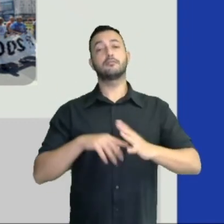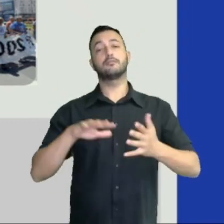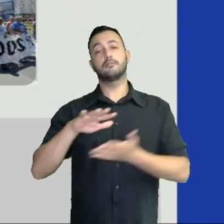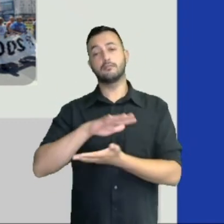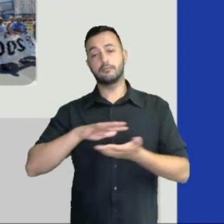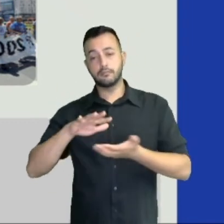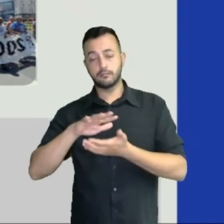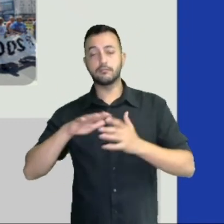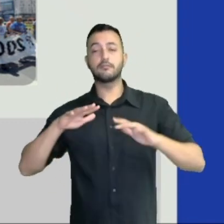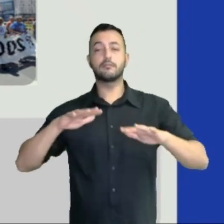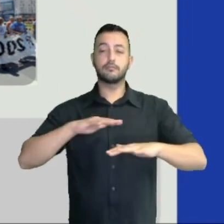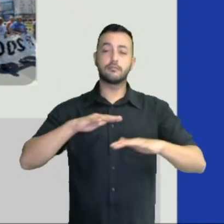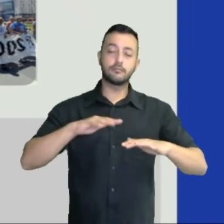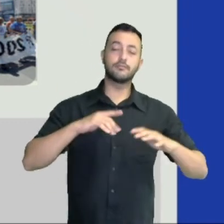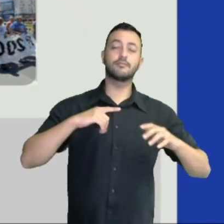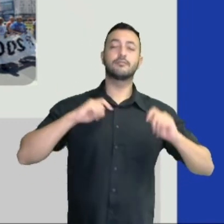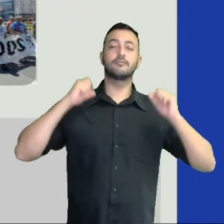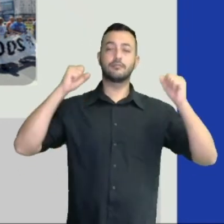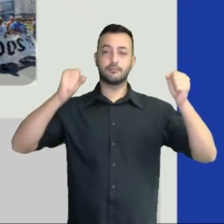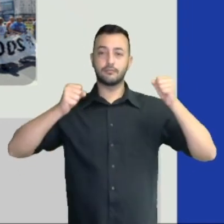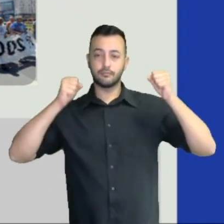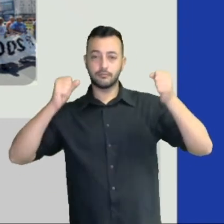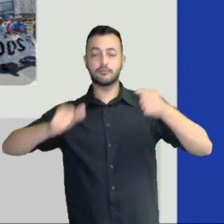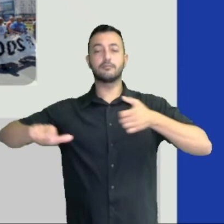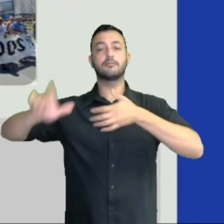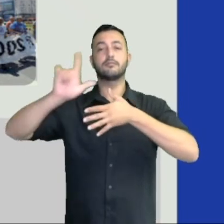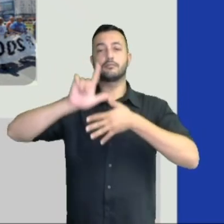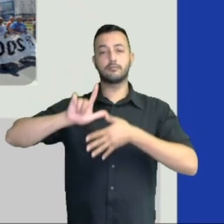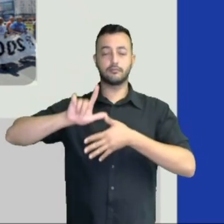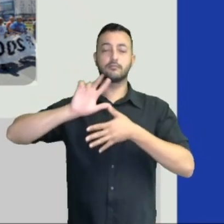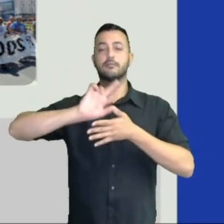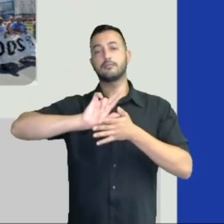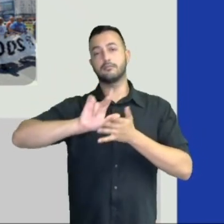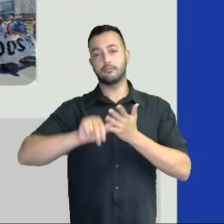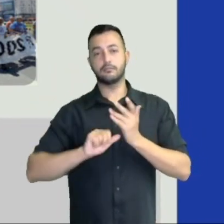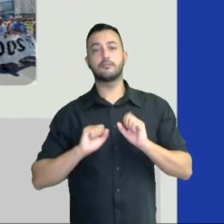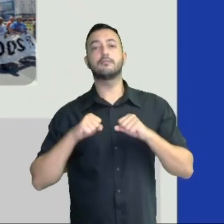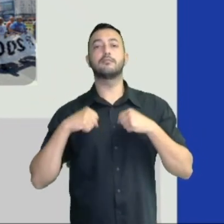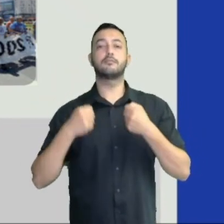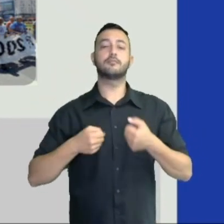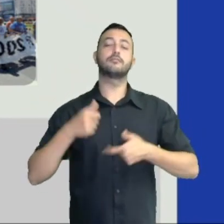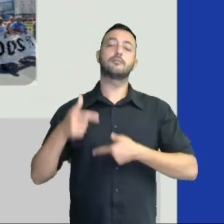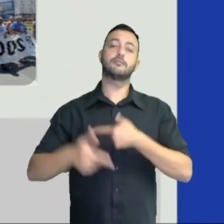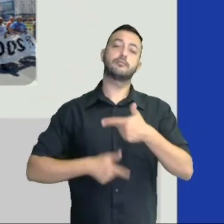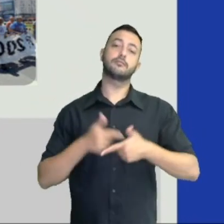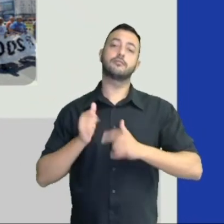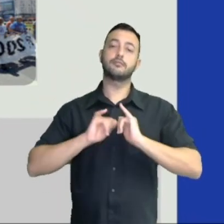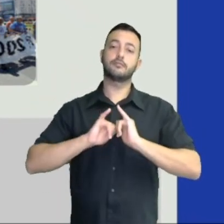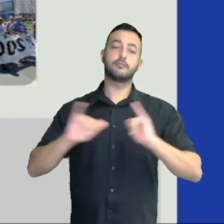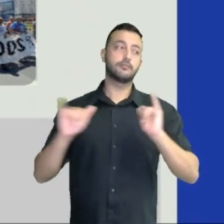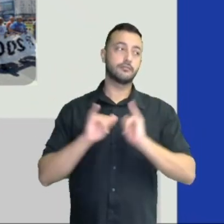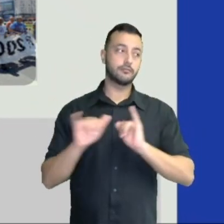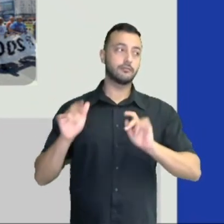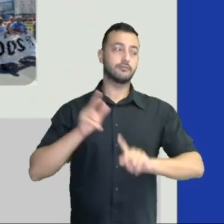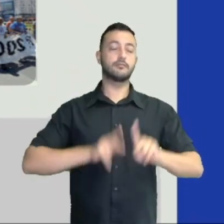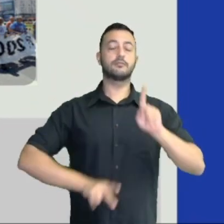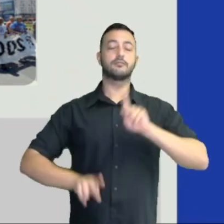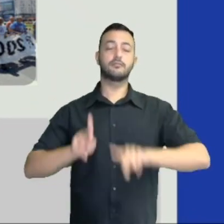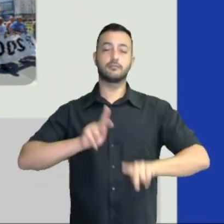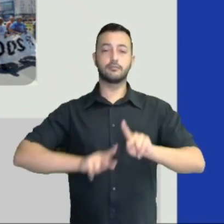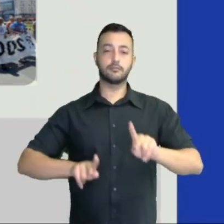movimentos sociais da América Latina e esses movimentos sociais buscam fazer um trabalho de conscientização com a